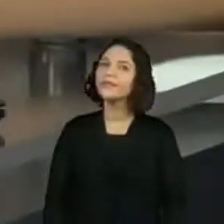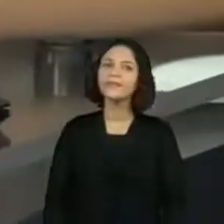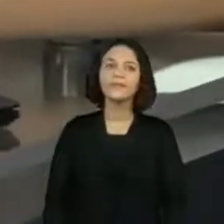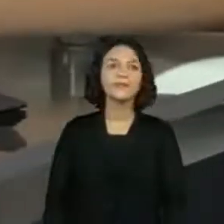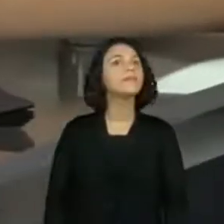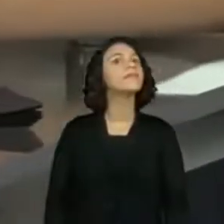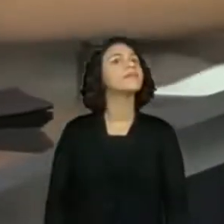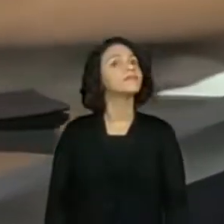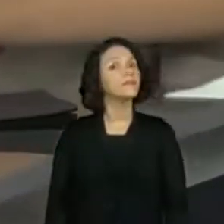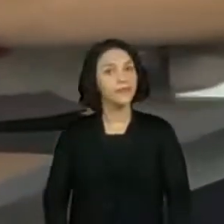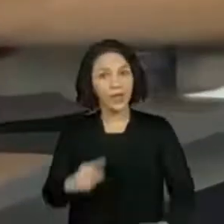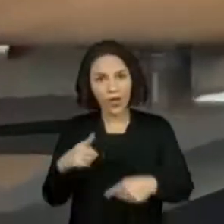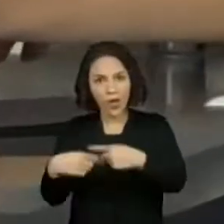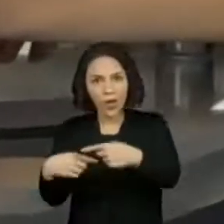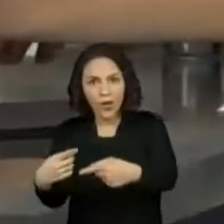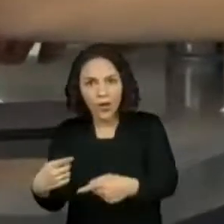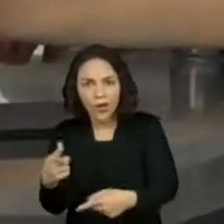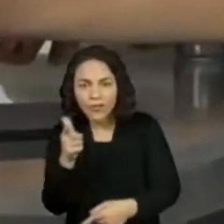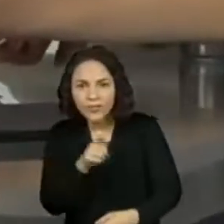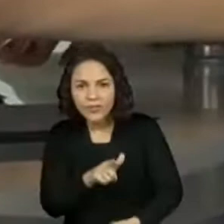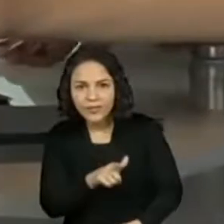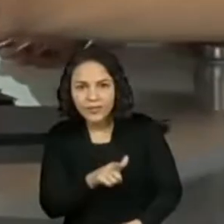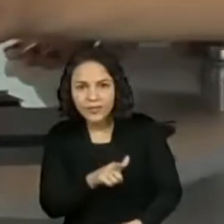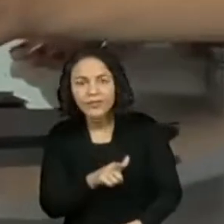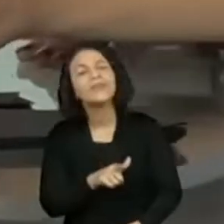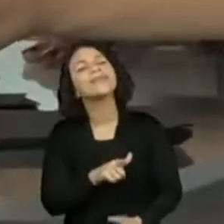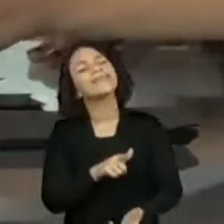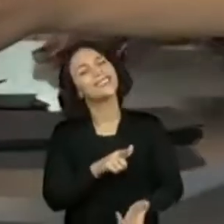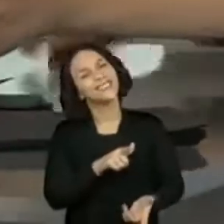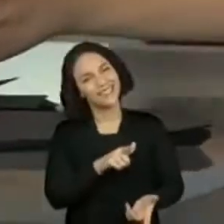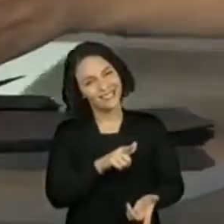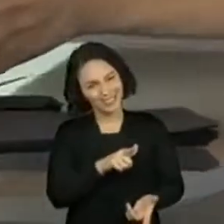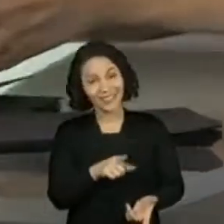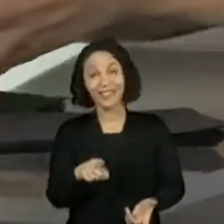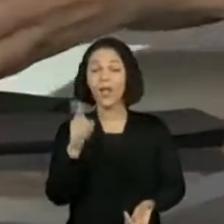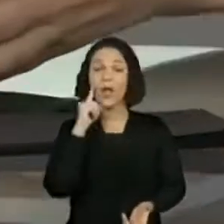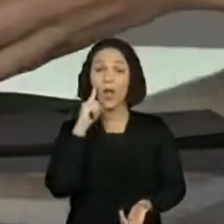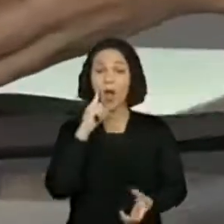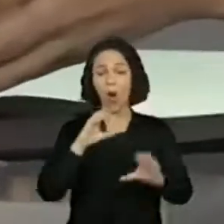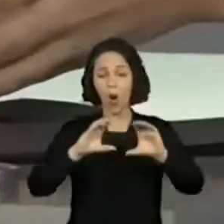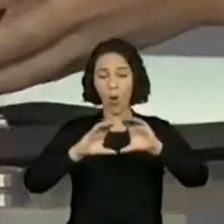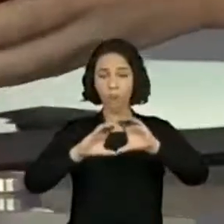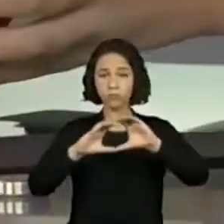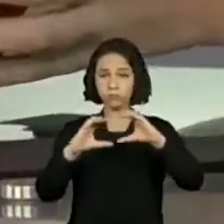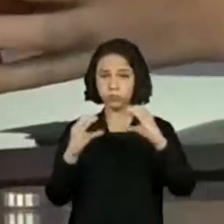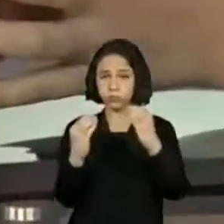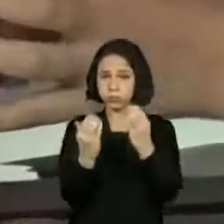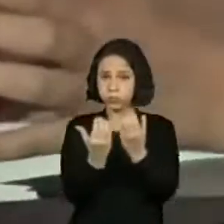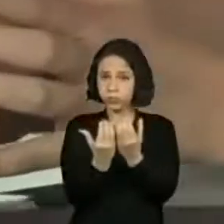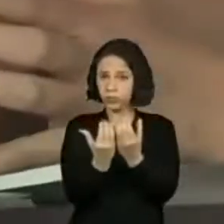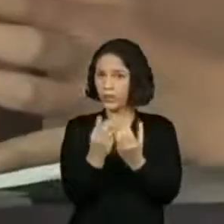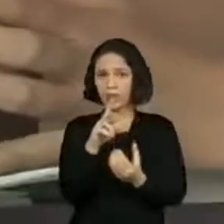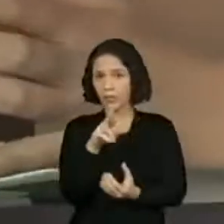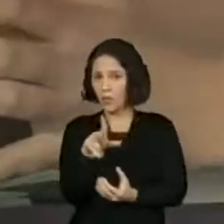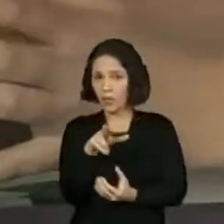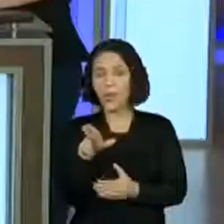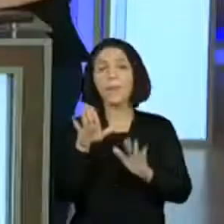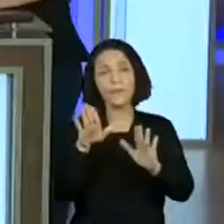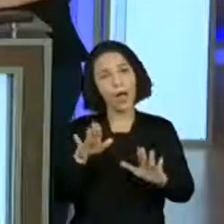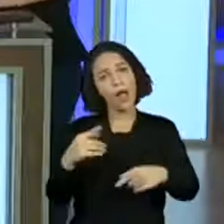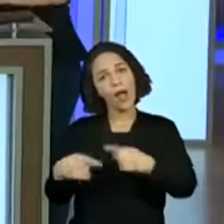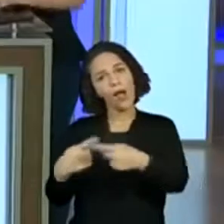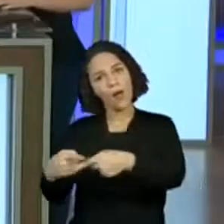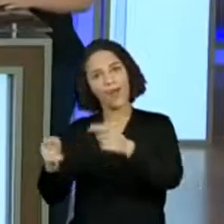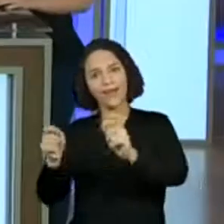E aí? Rolou? Não rolou? Rolou? Não rolou? É arredondado? Não é arredondado? Isso é legal já ir